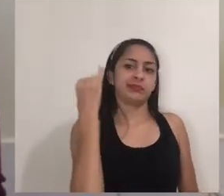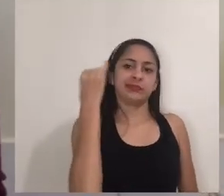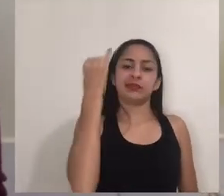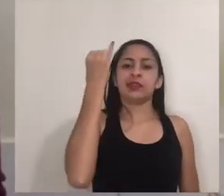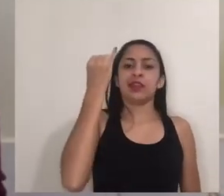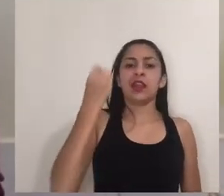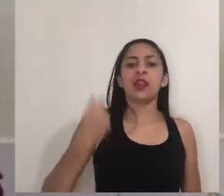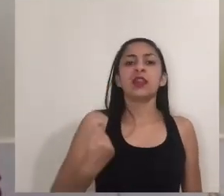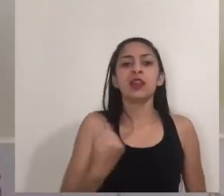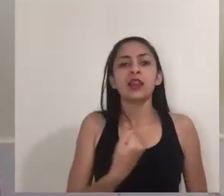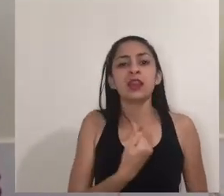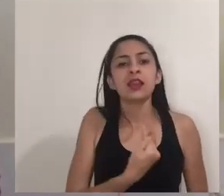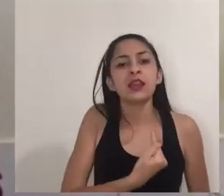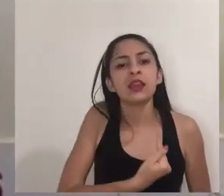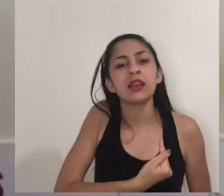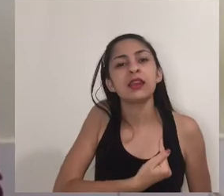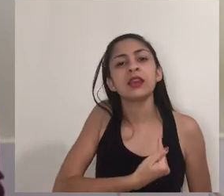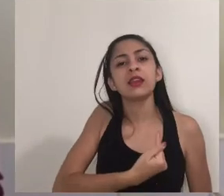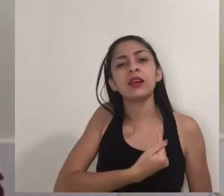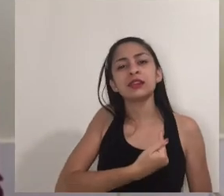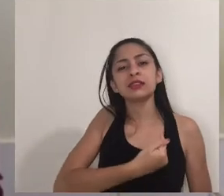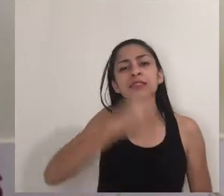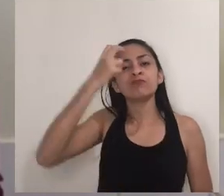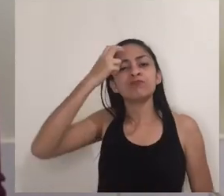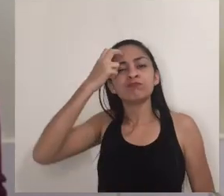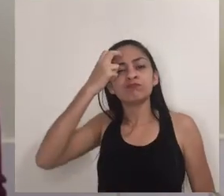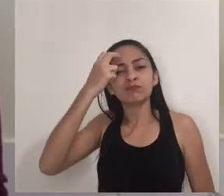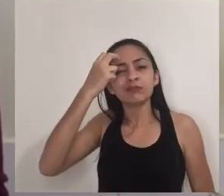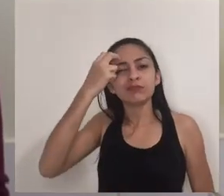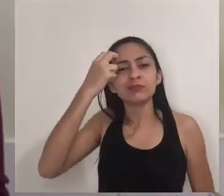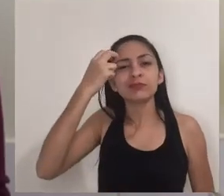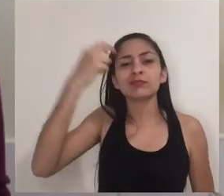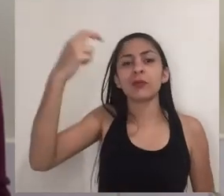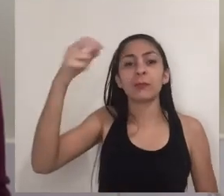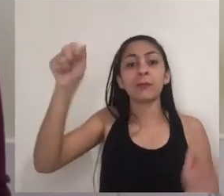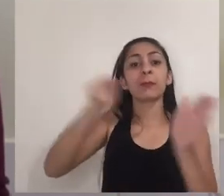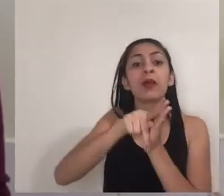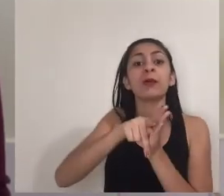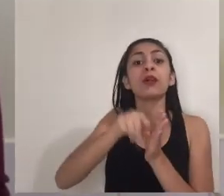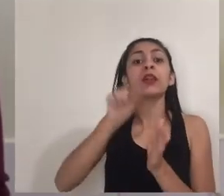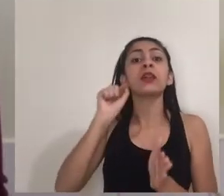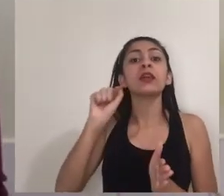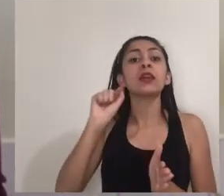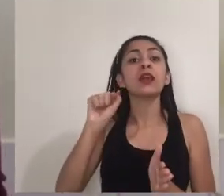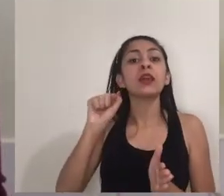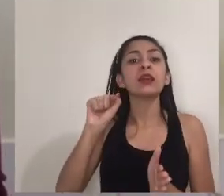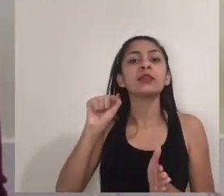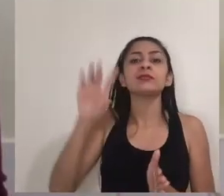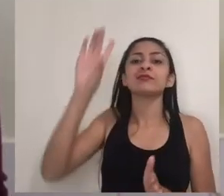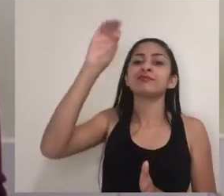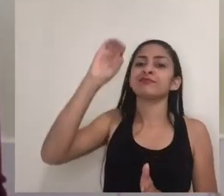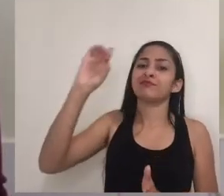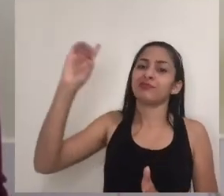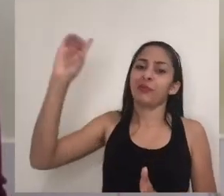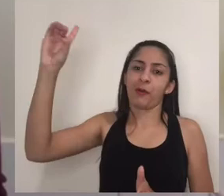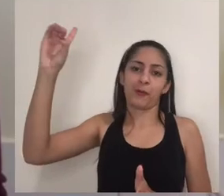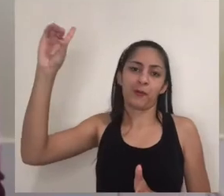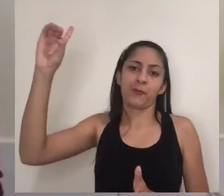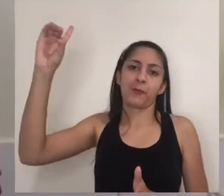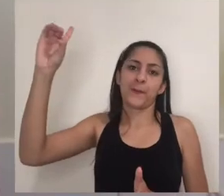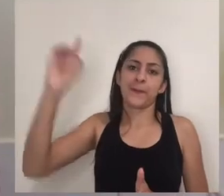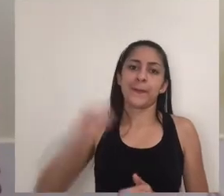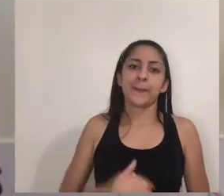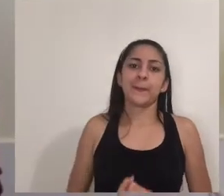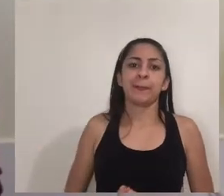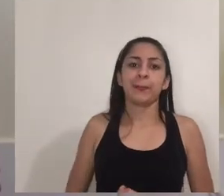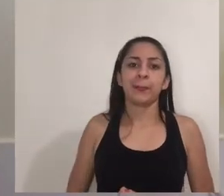são importantes, para que a gente tenha maturidade, para que a gente tenha sabedoria e discernimento do alto, para saber agir frente aos acontecimentos na